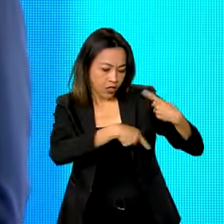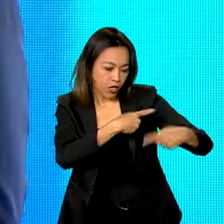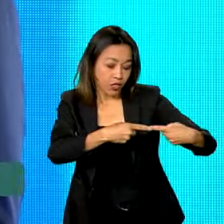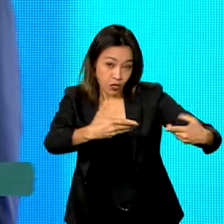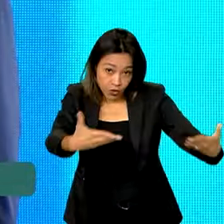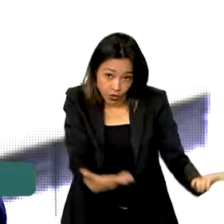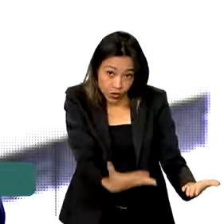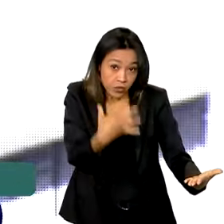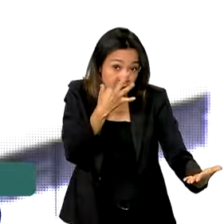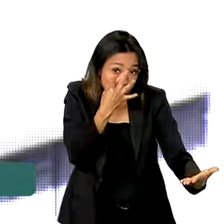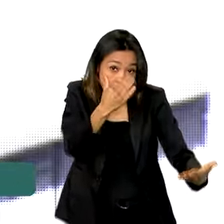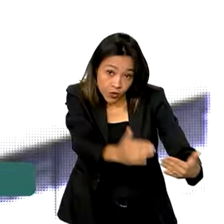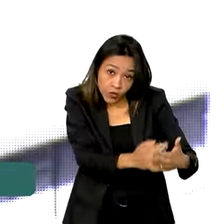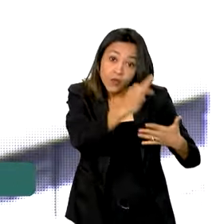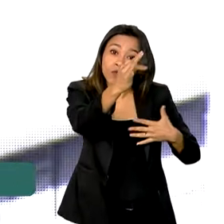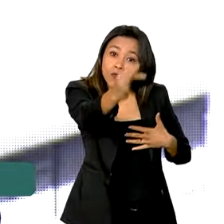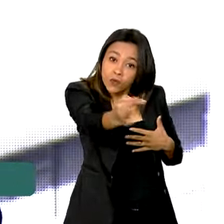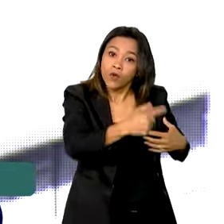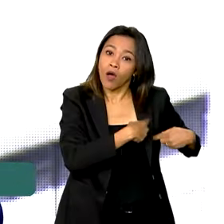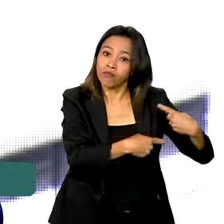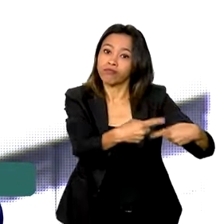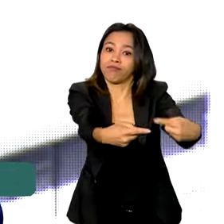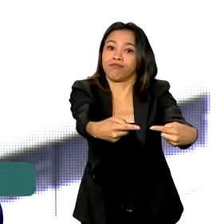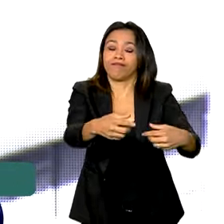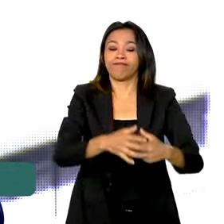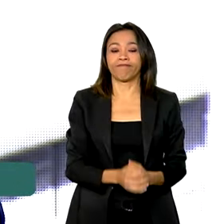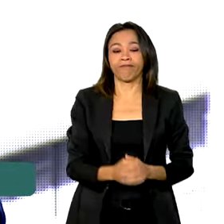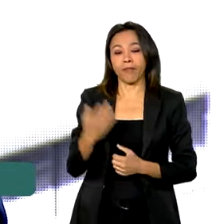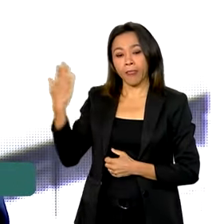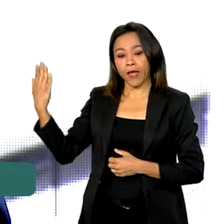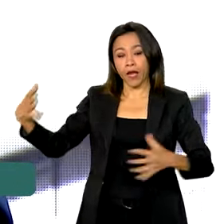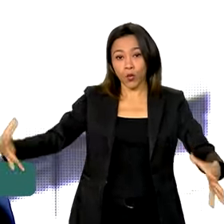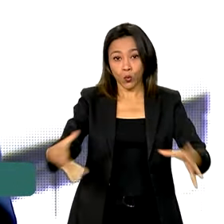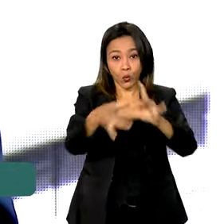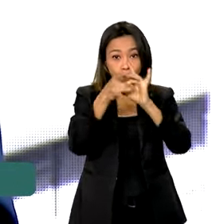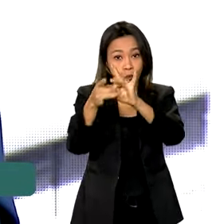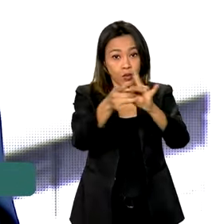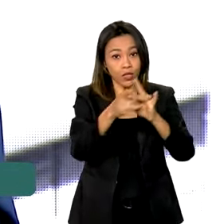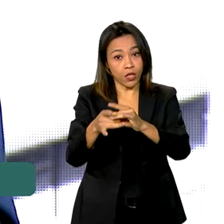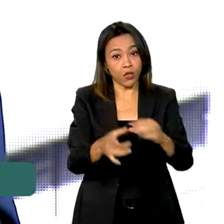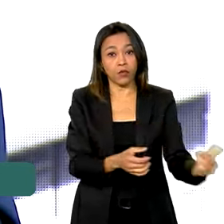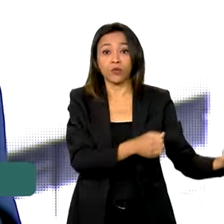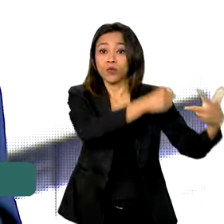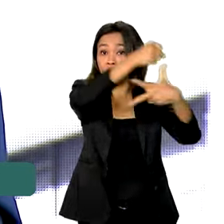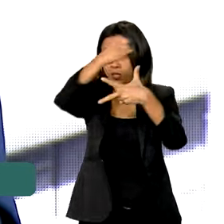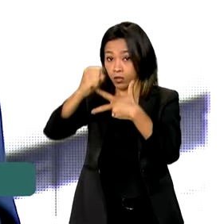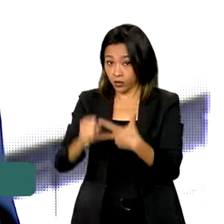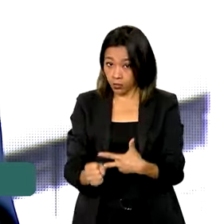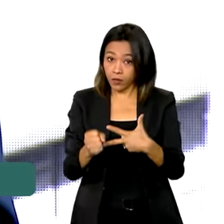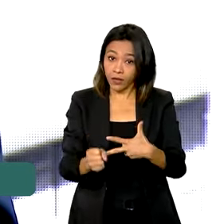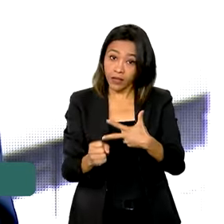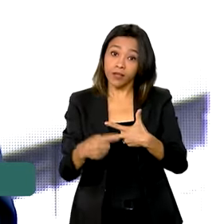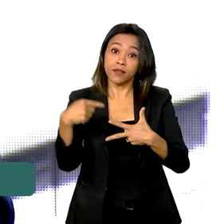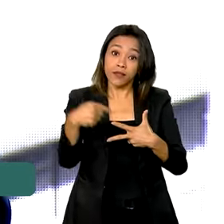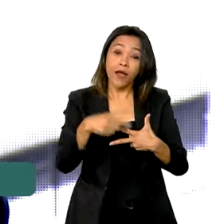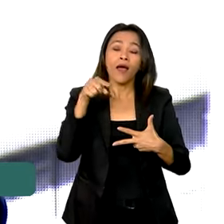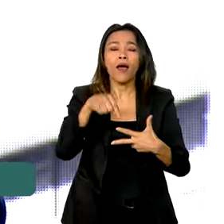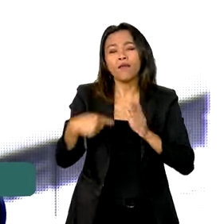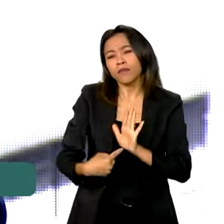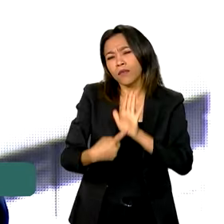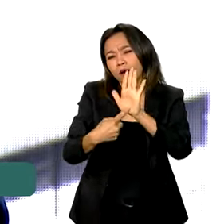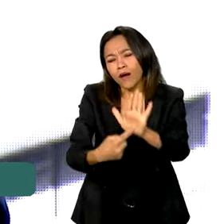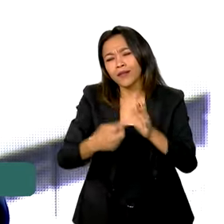e futuras. A união dos três poderes em torno de uma proposta comum é o testemunho da